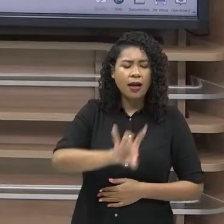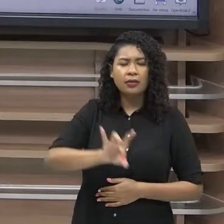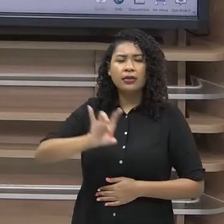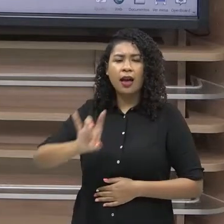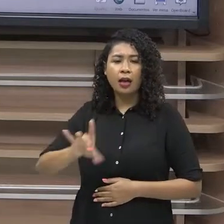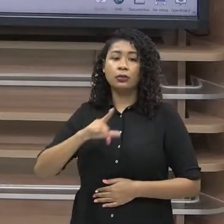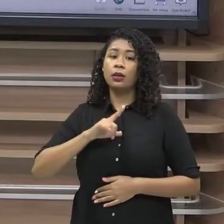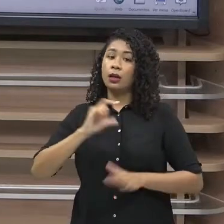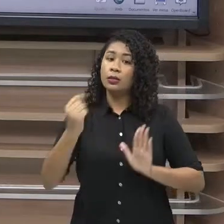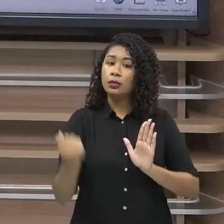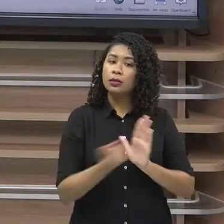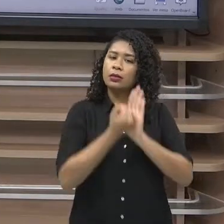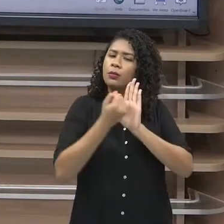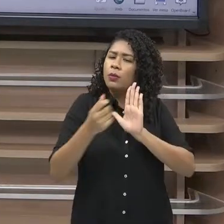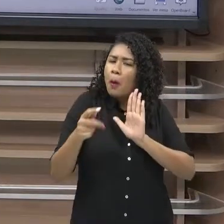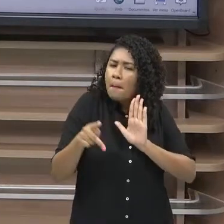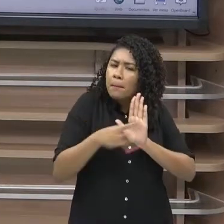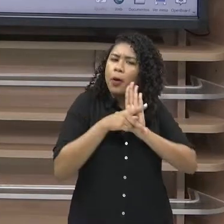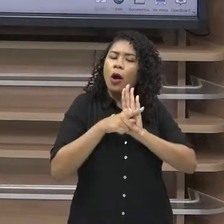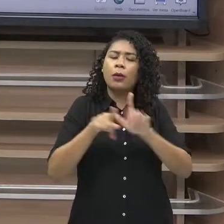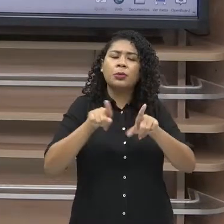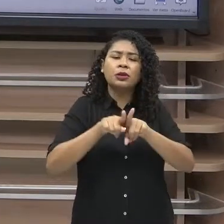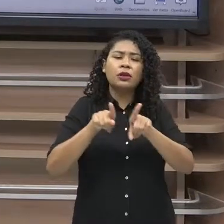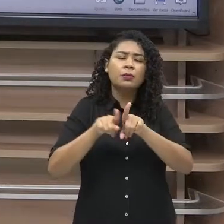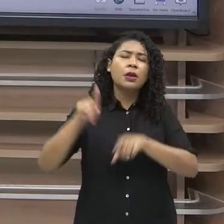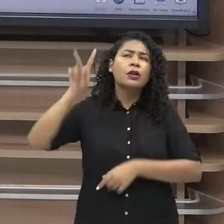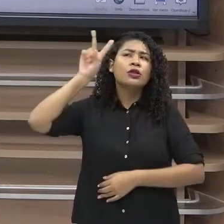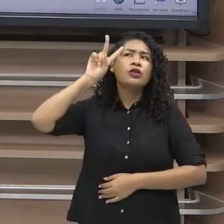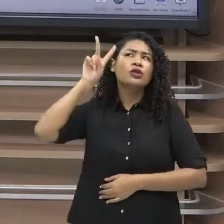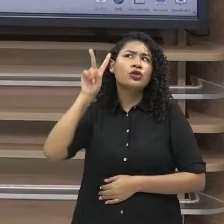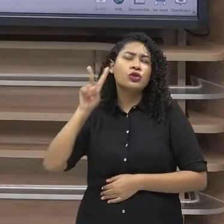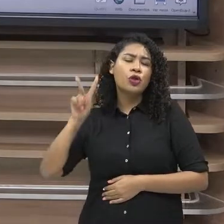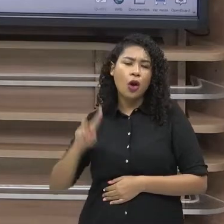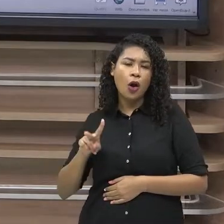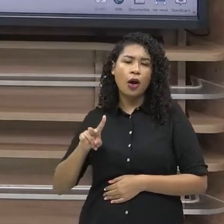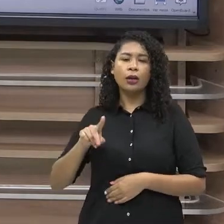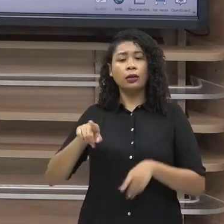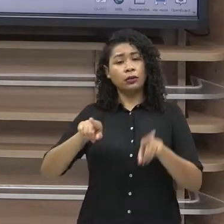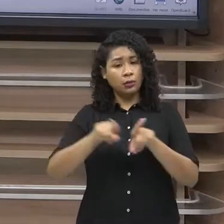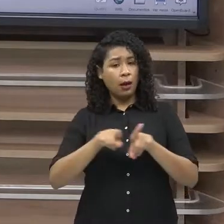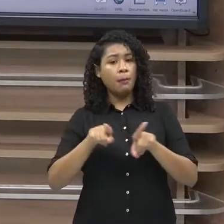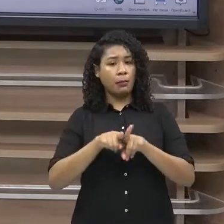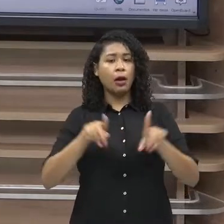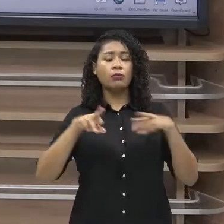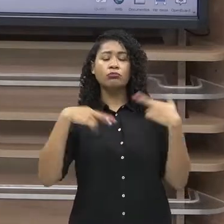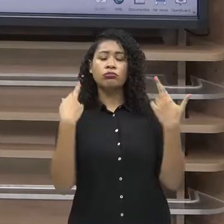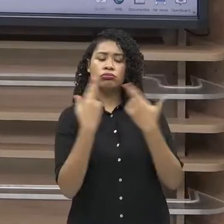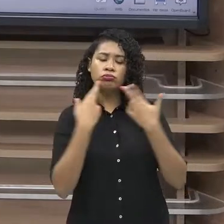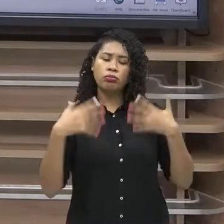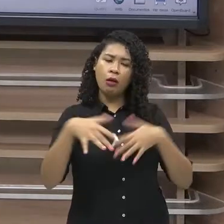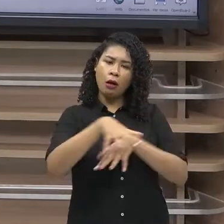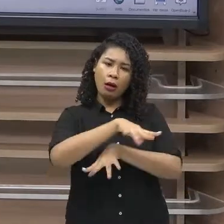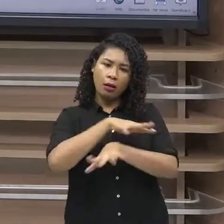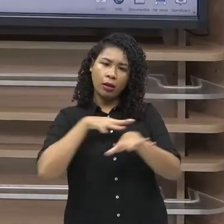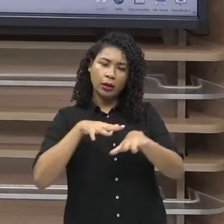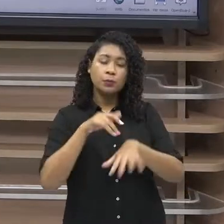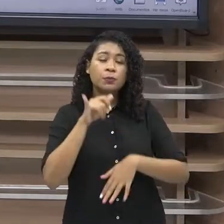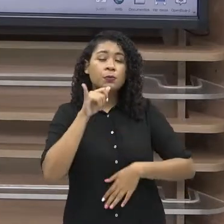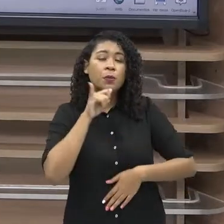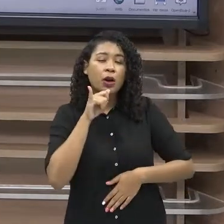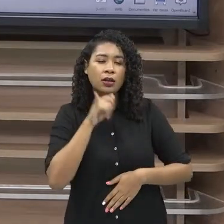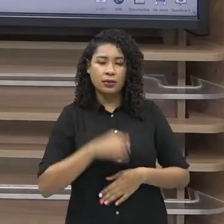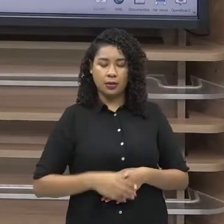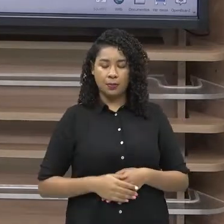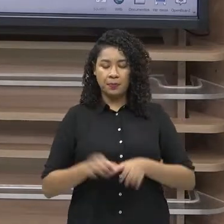né, mitológicas e também seus ritos. Por exemplo, numa comunidade evangélica, todo